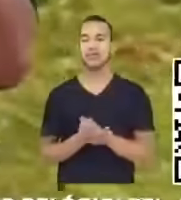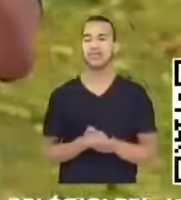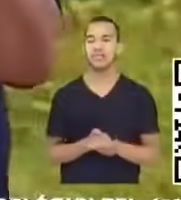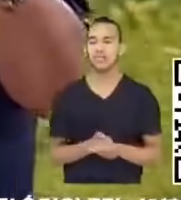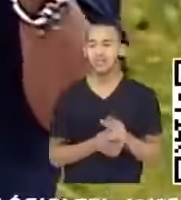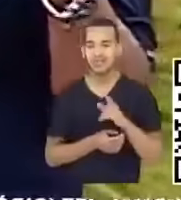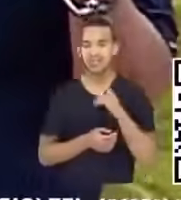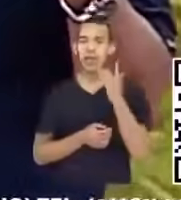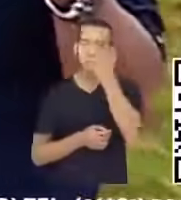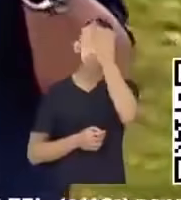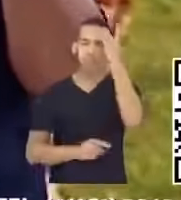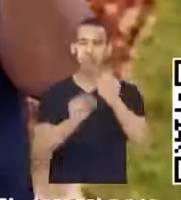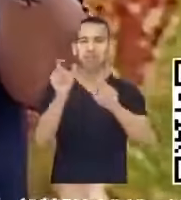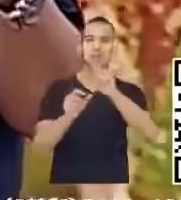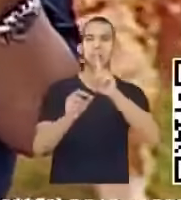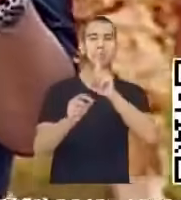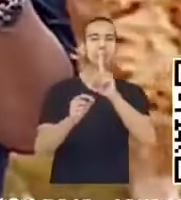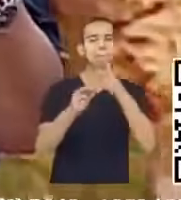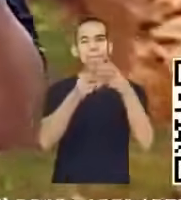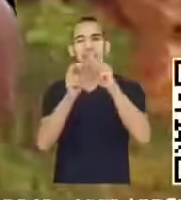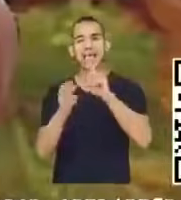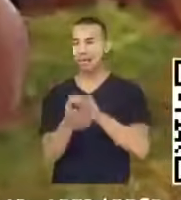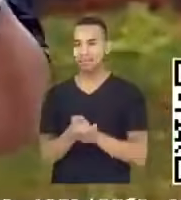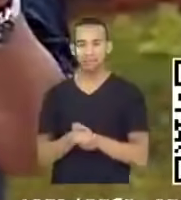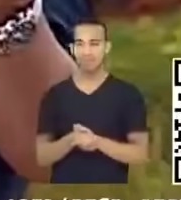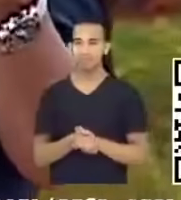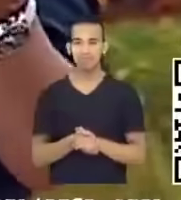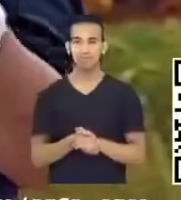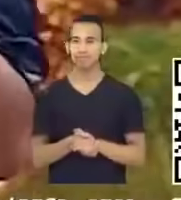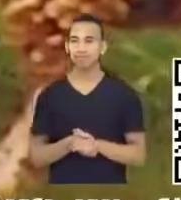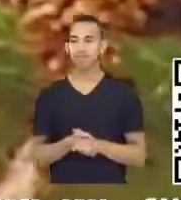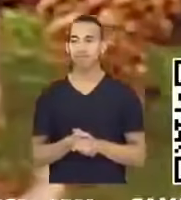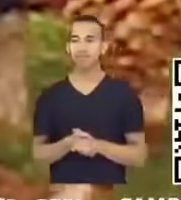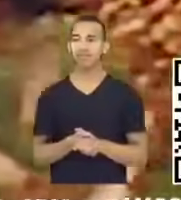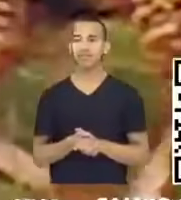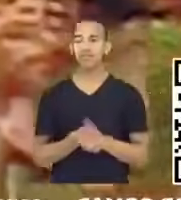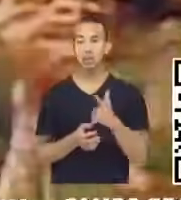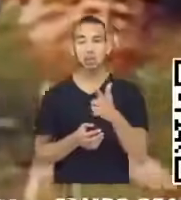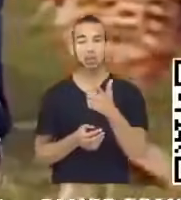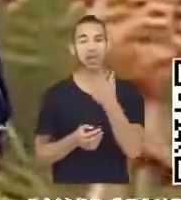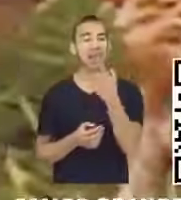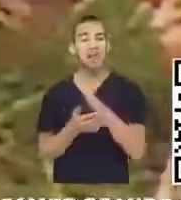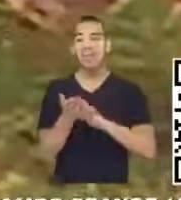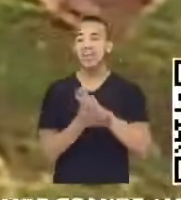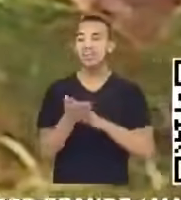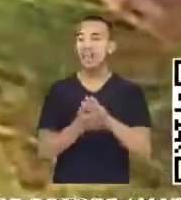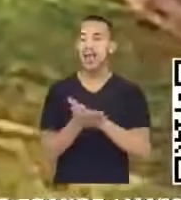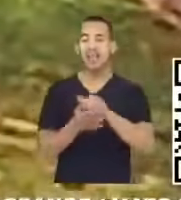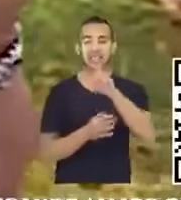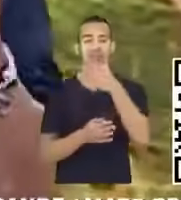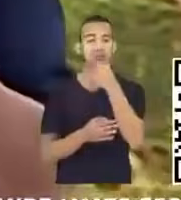e tem gente que não se toca que nenhum homem é alguma